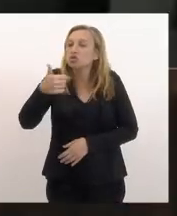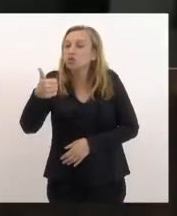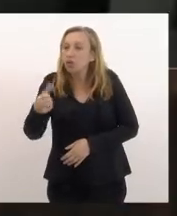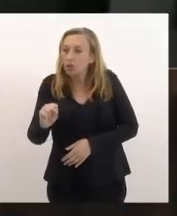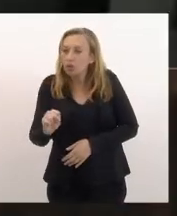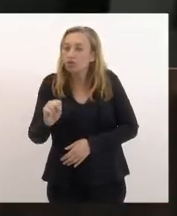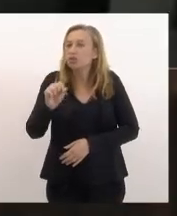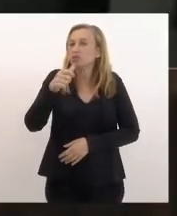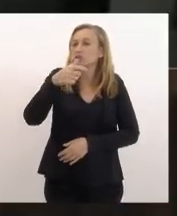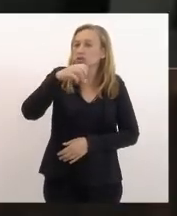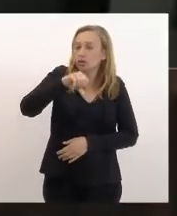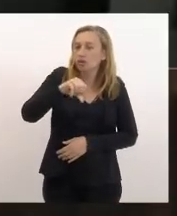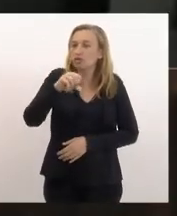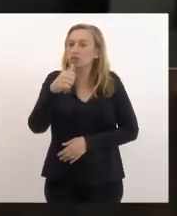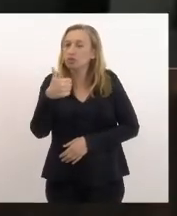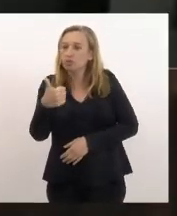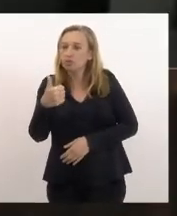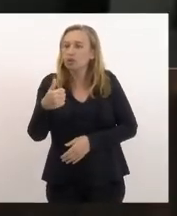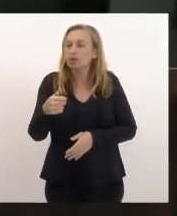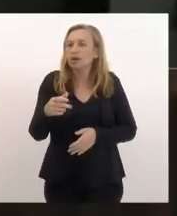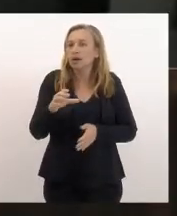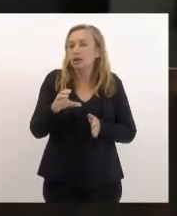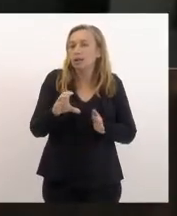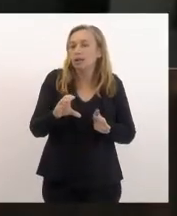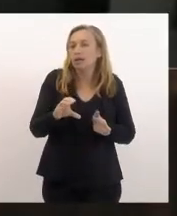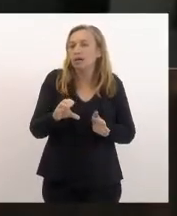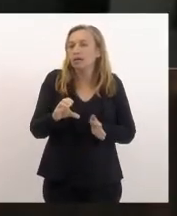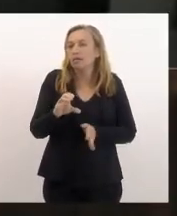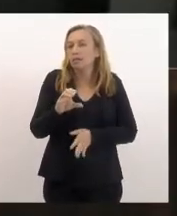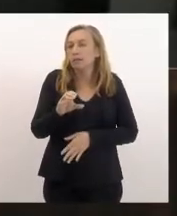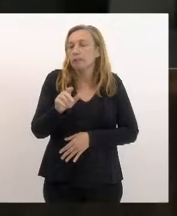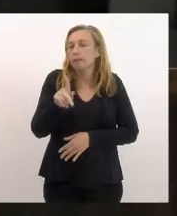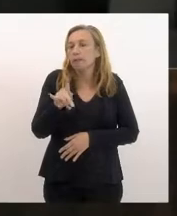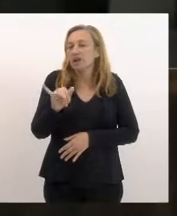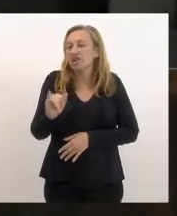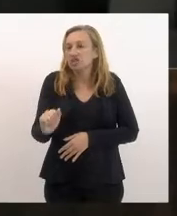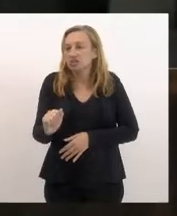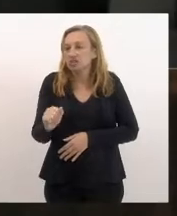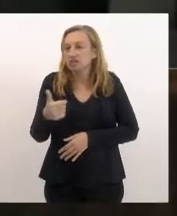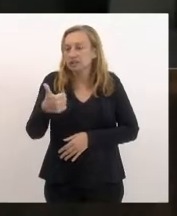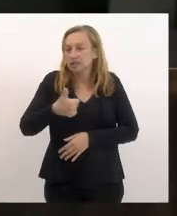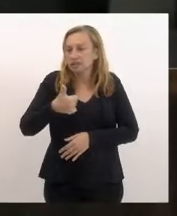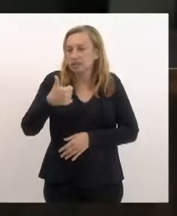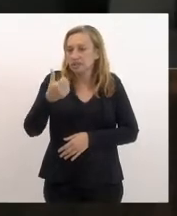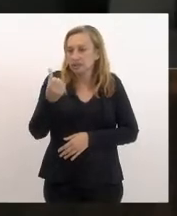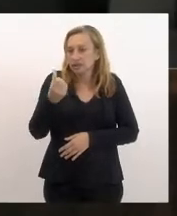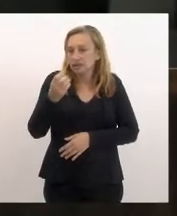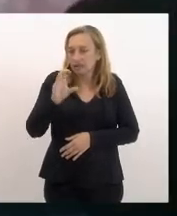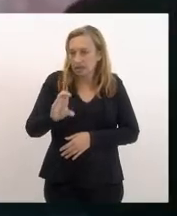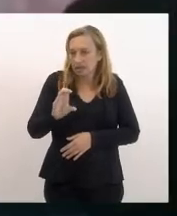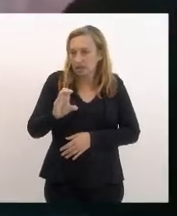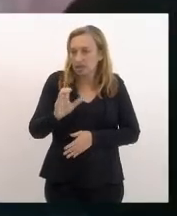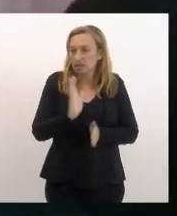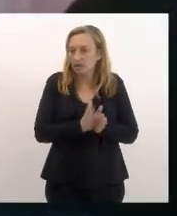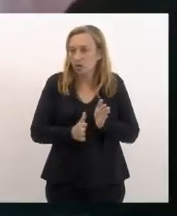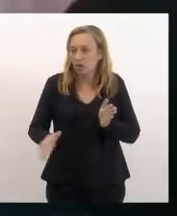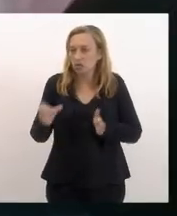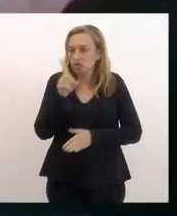da página C da ordem do dia. Tá, peraí.